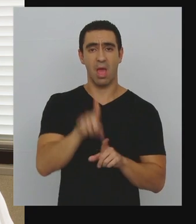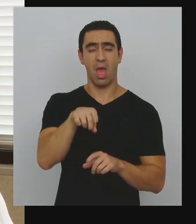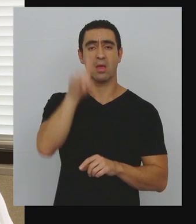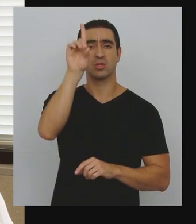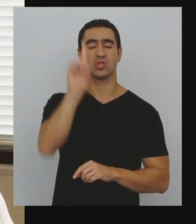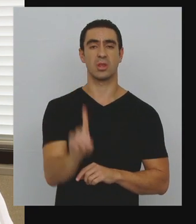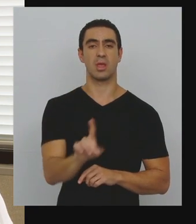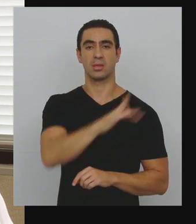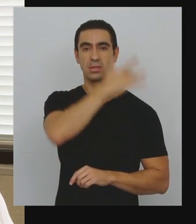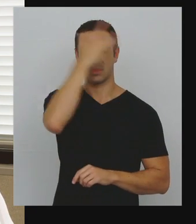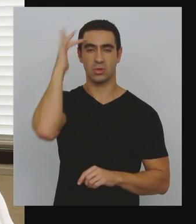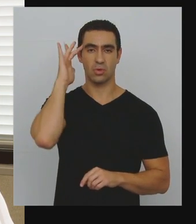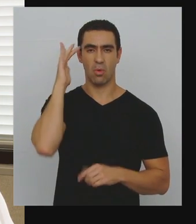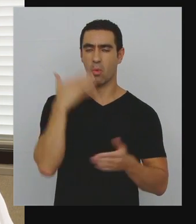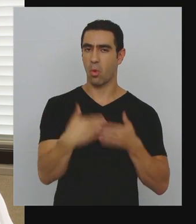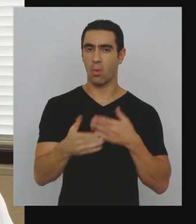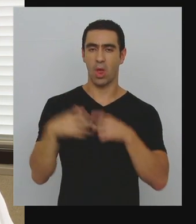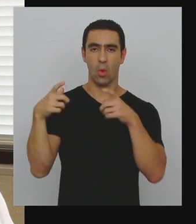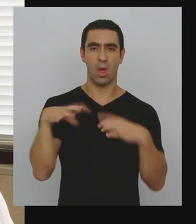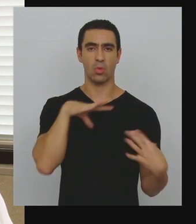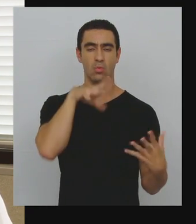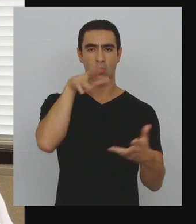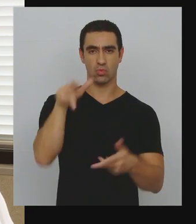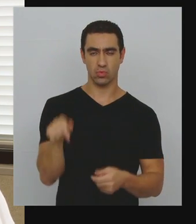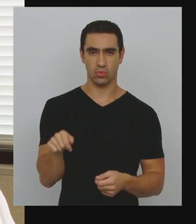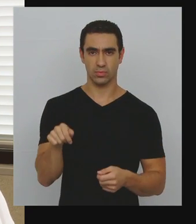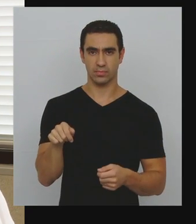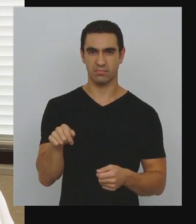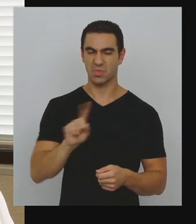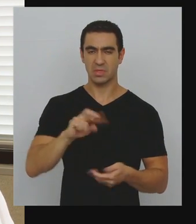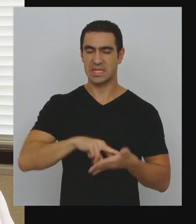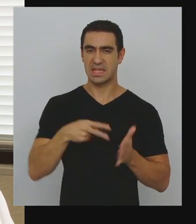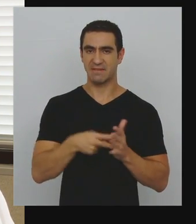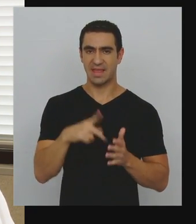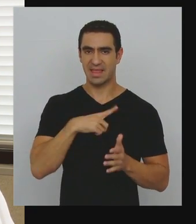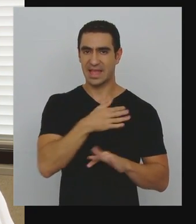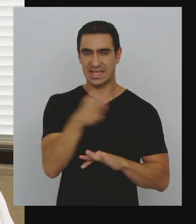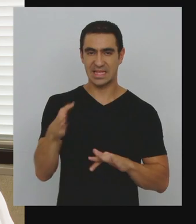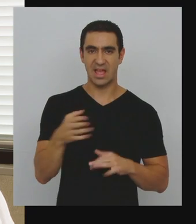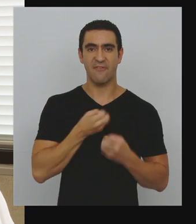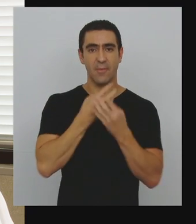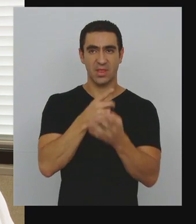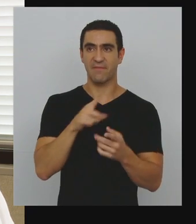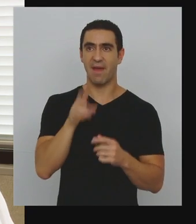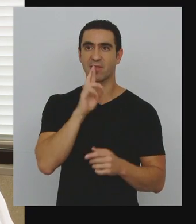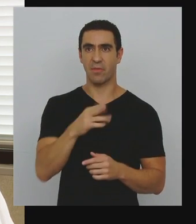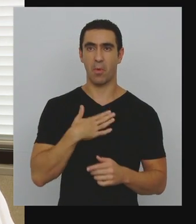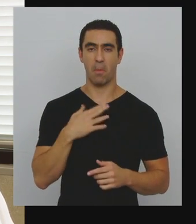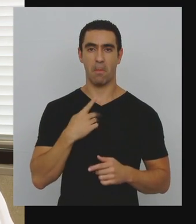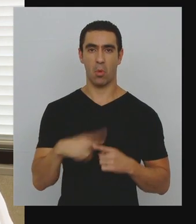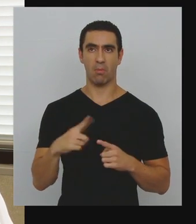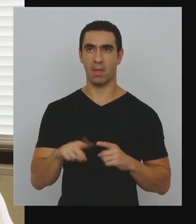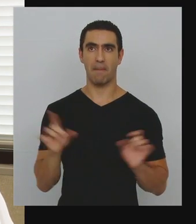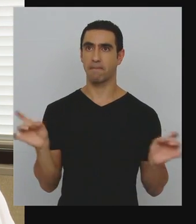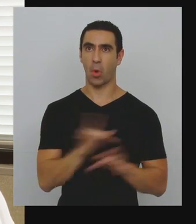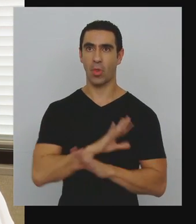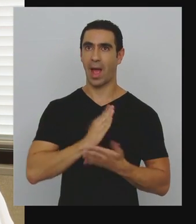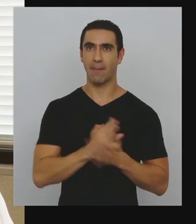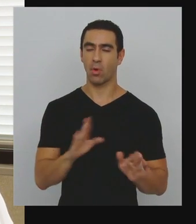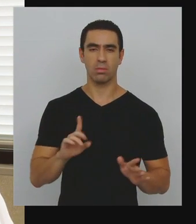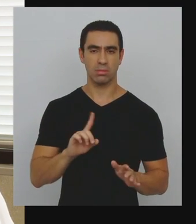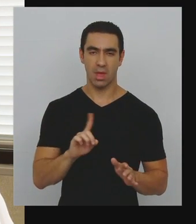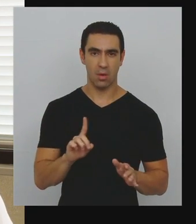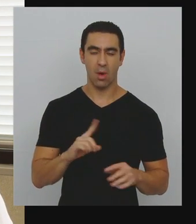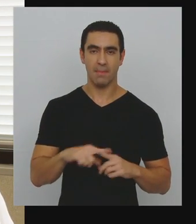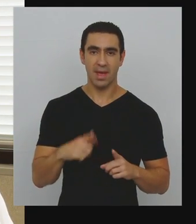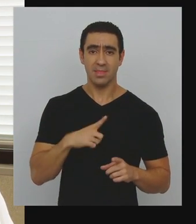é um direito das pessoas, em qualquer lugar do planeta. Não significa que ter acesso à informação vai resolver meus problemas. Eu